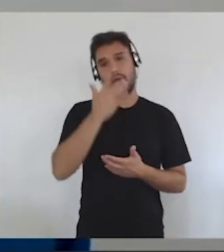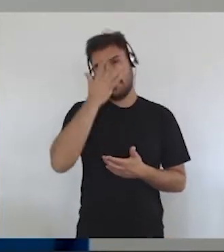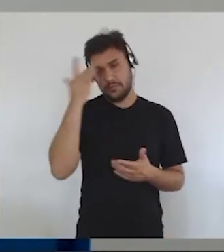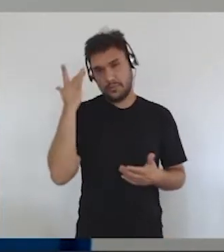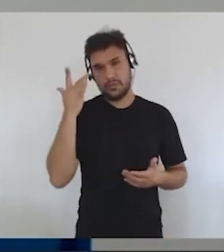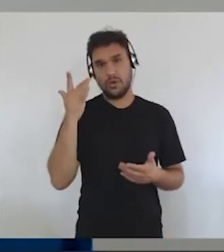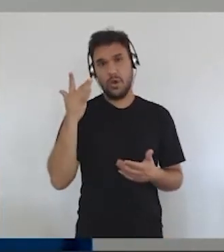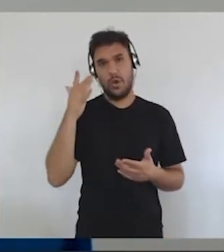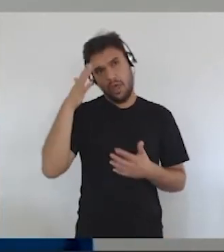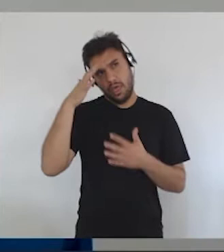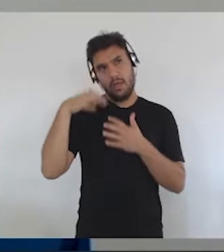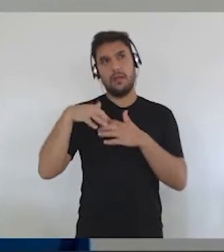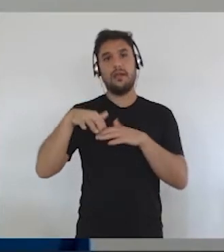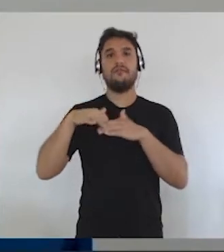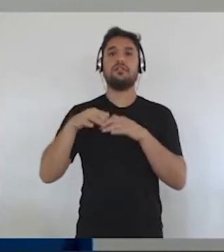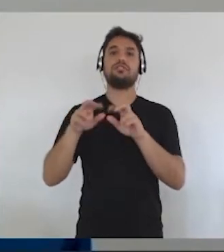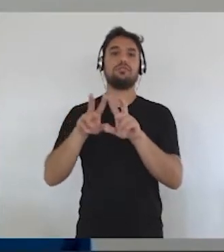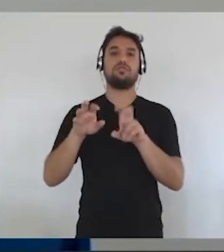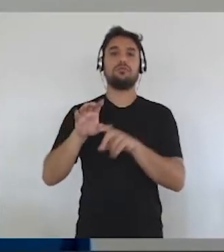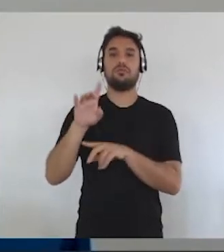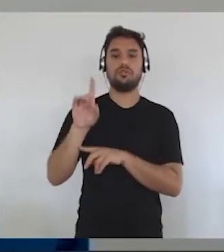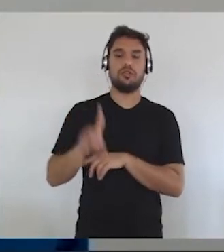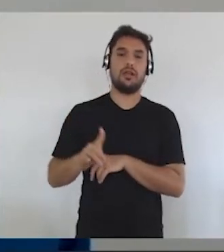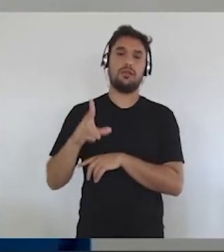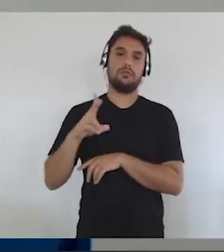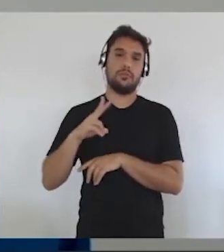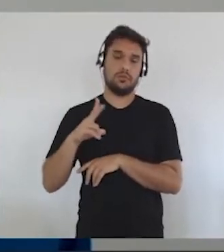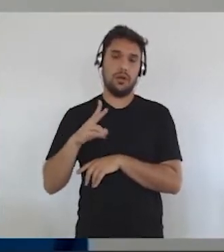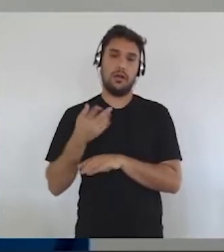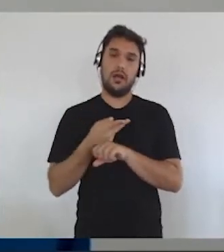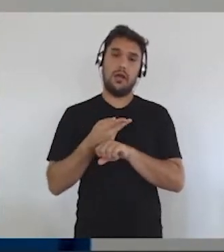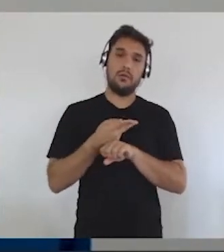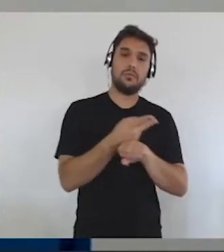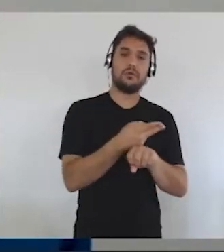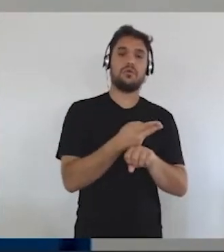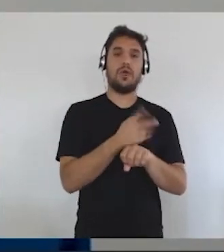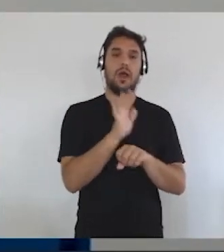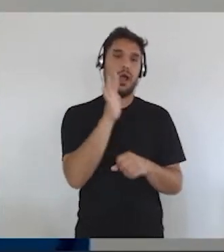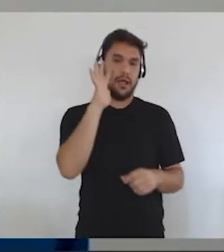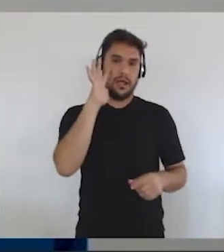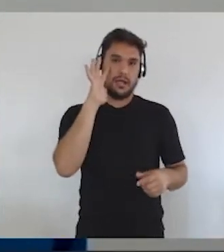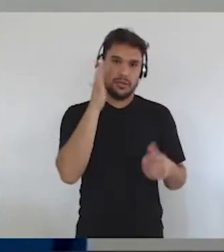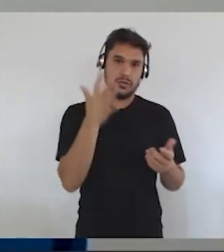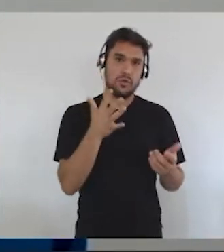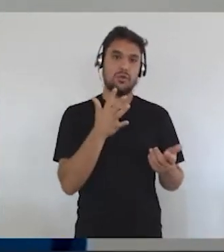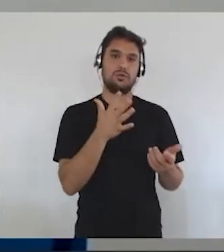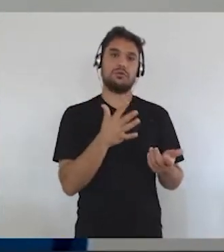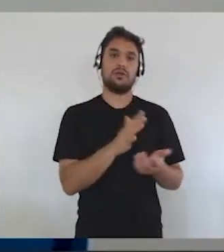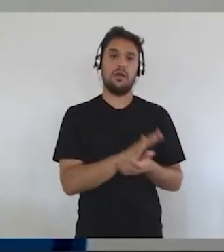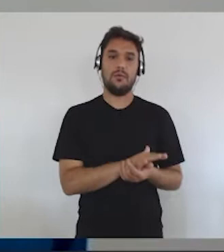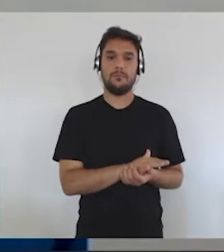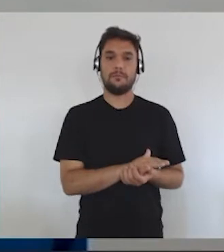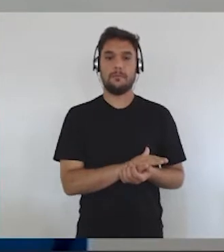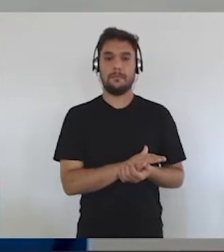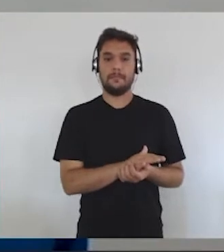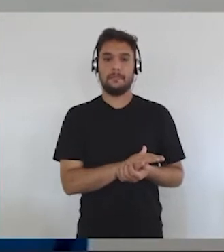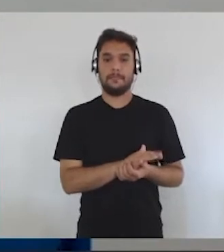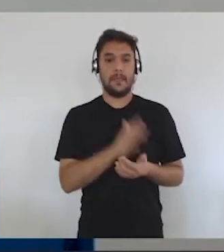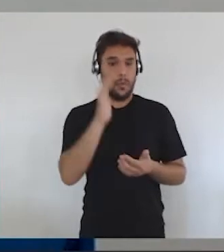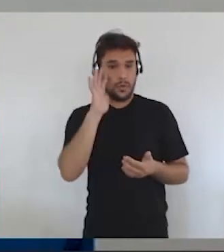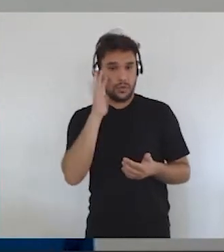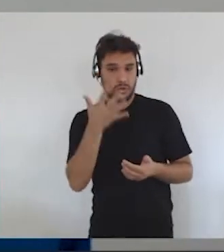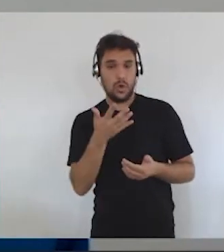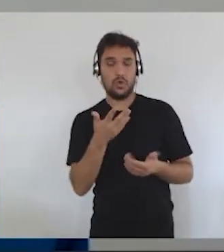que refletem sobre o direito internacional privado a procurar soluções minimamente